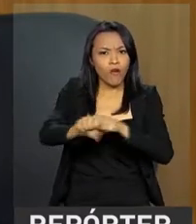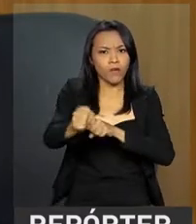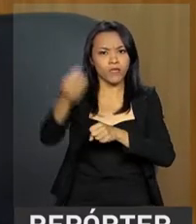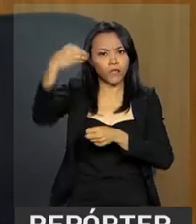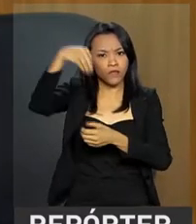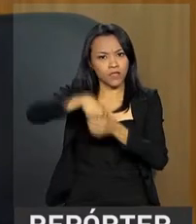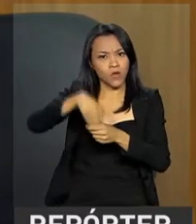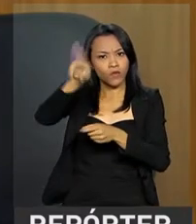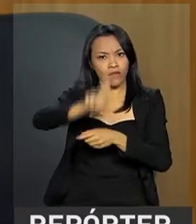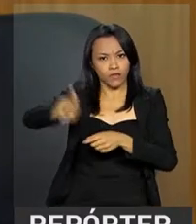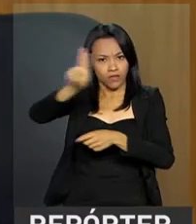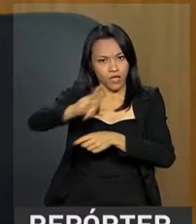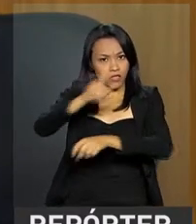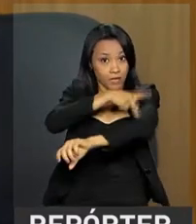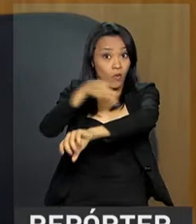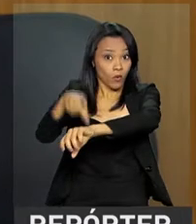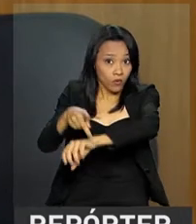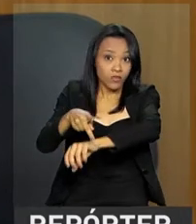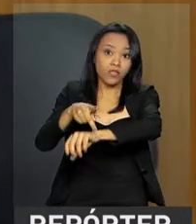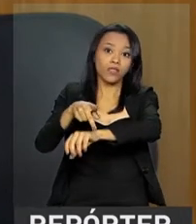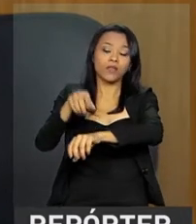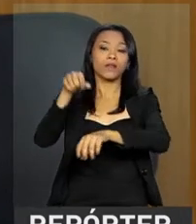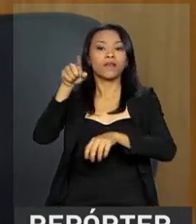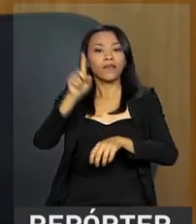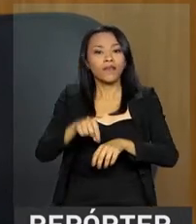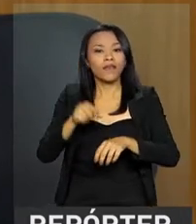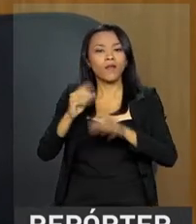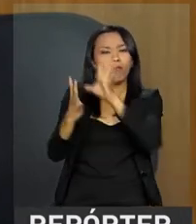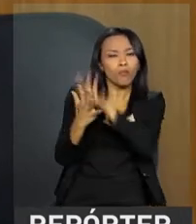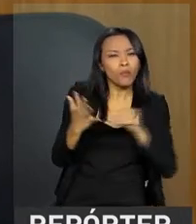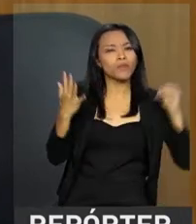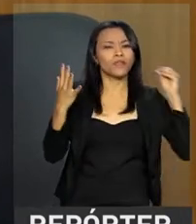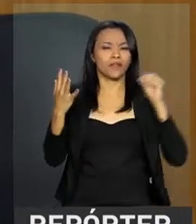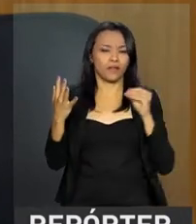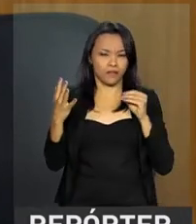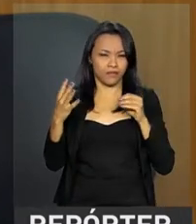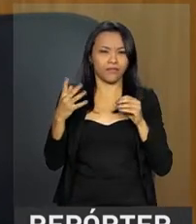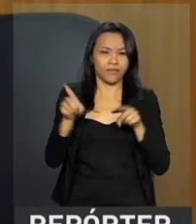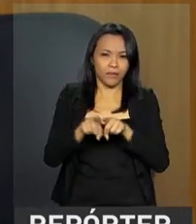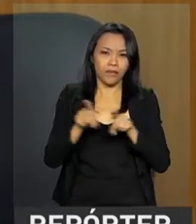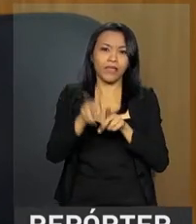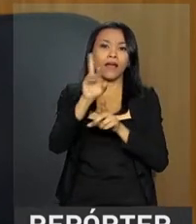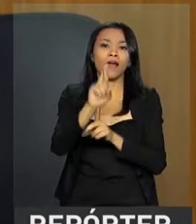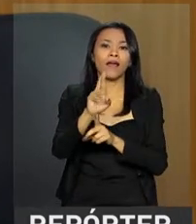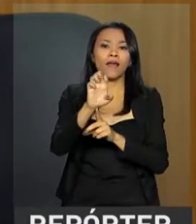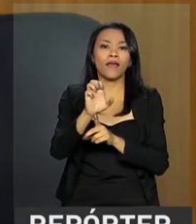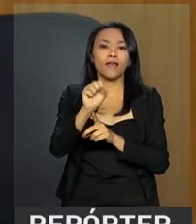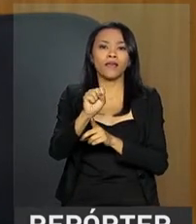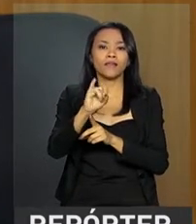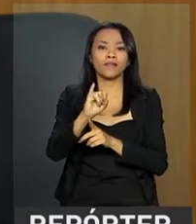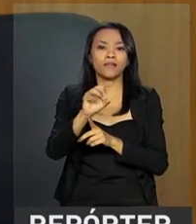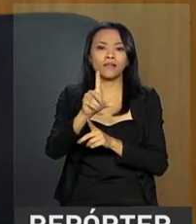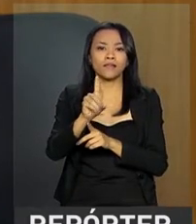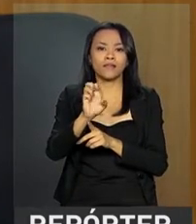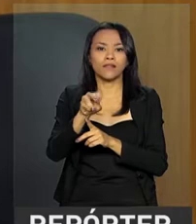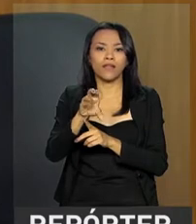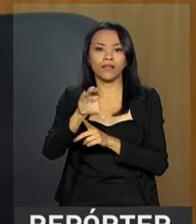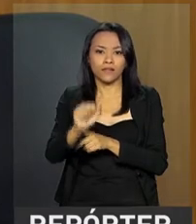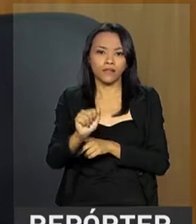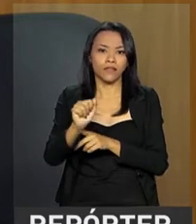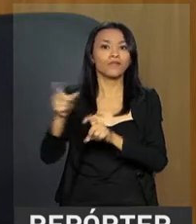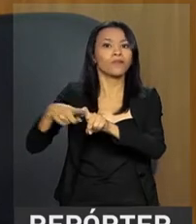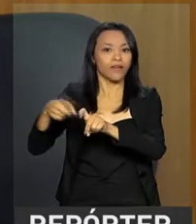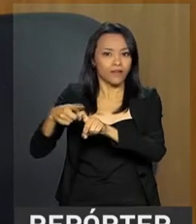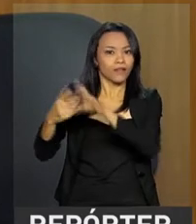novidade interessante, inspirada inclusive na residência médica, onde o professor terá, além do acesso